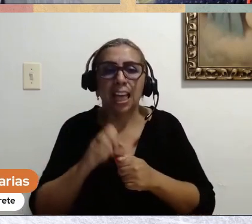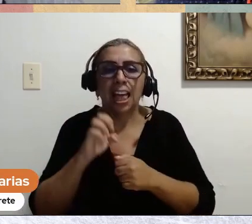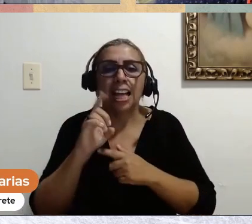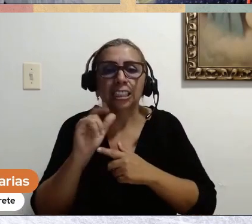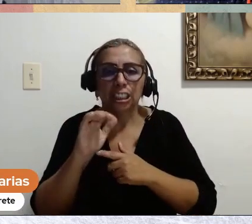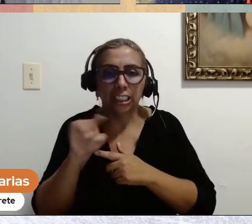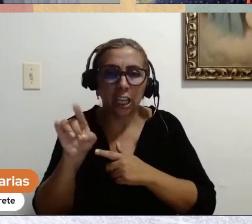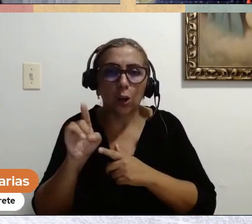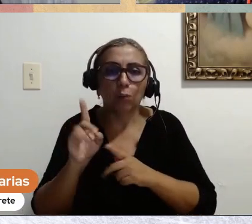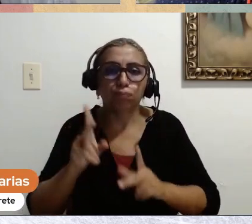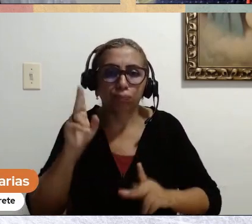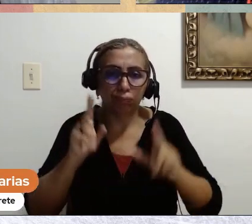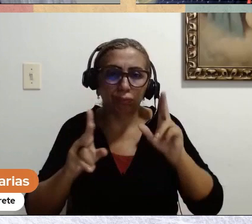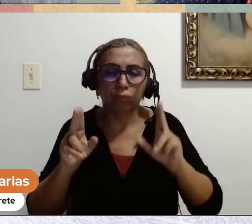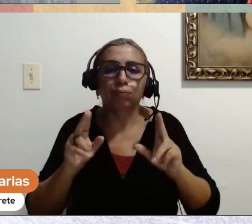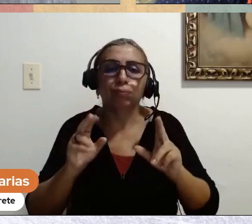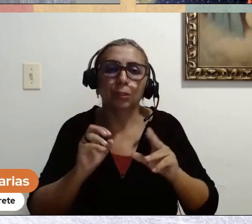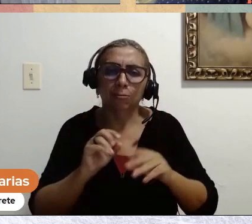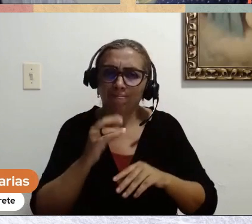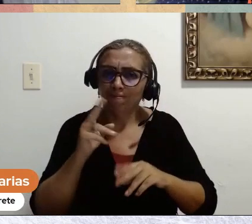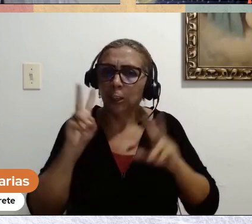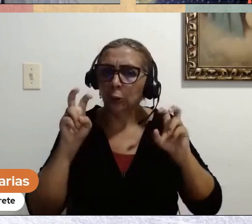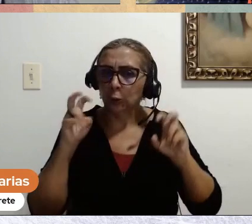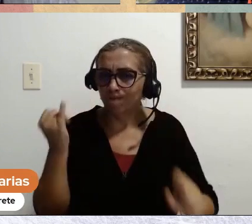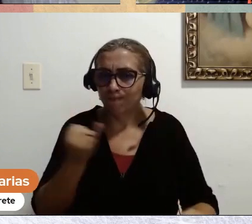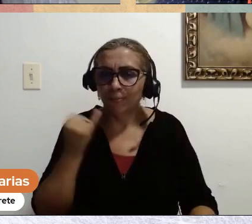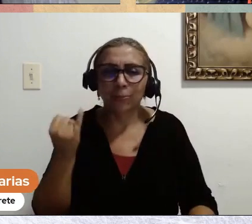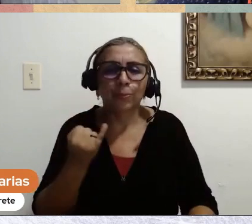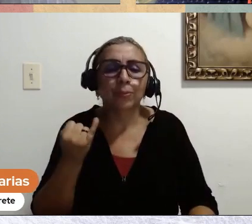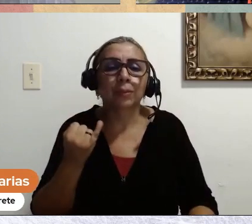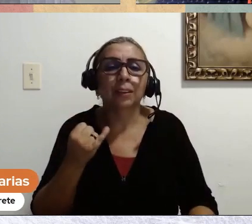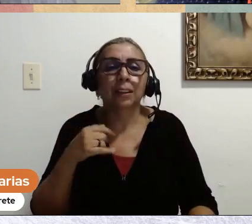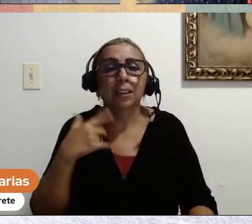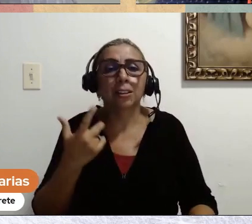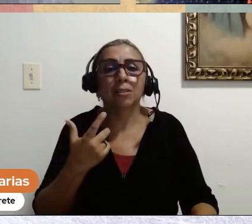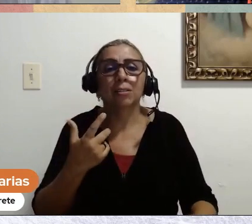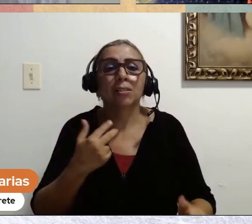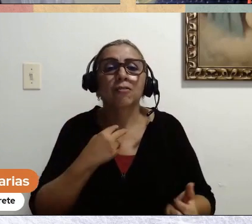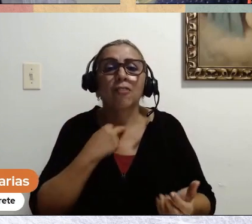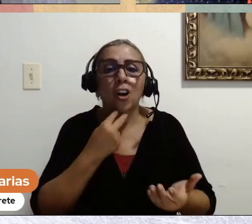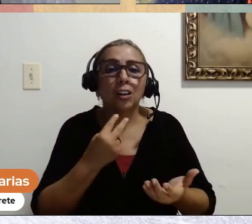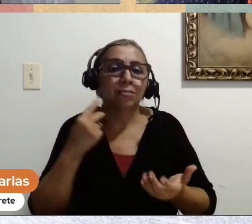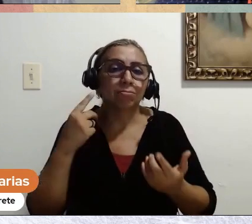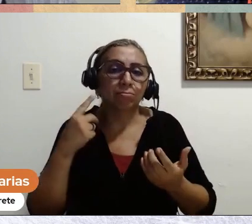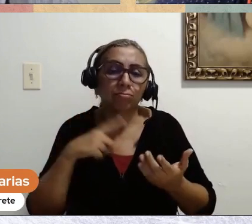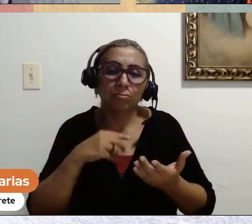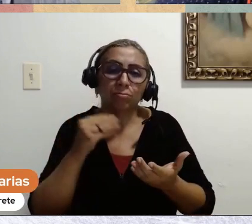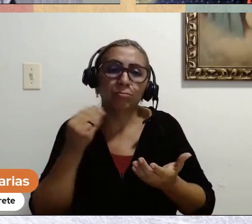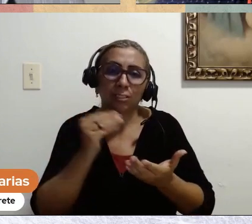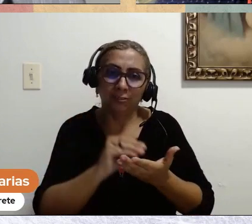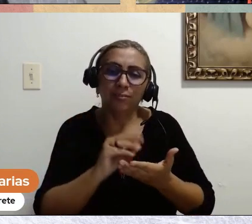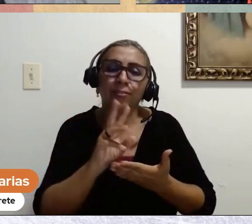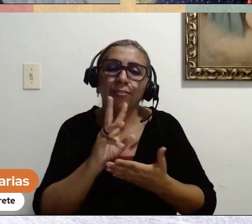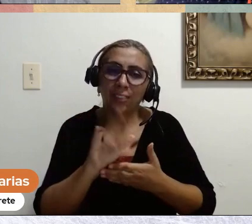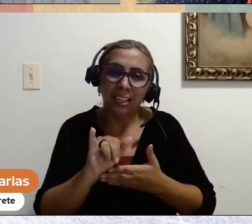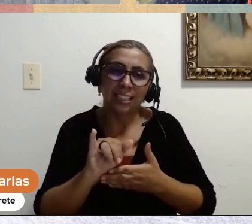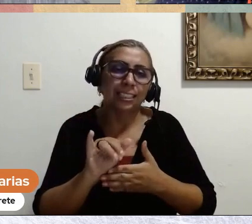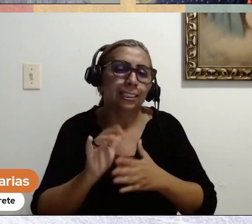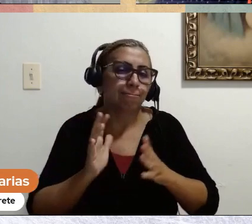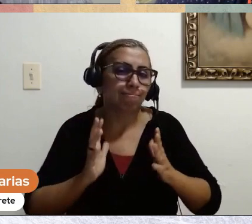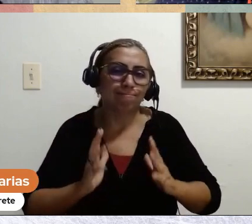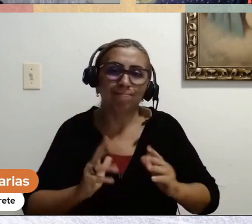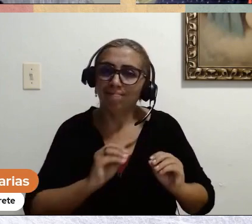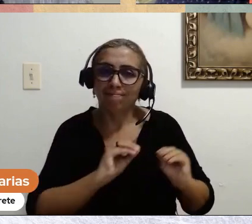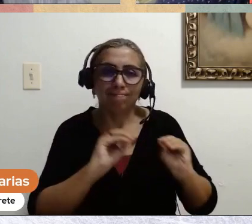aqui do vídeo, tá? Um assunto muito importante. E no áudio, para a podosfera, nem se preocupe que ele vai limpo